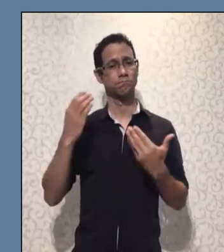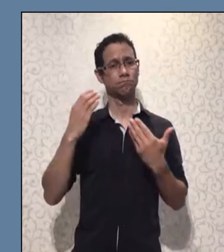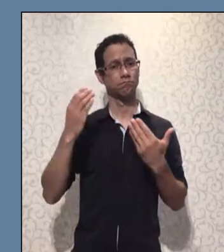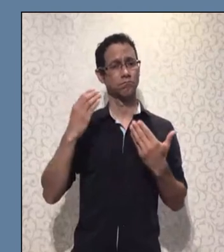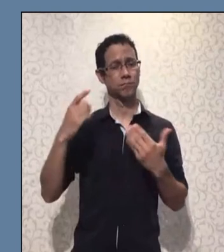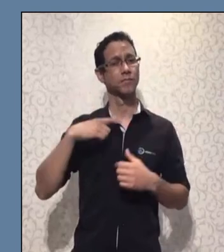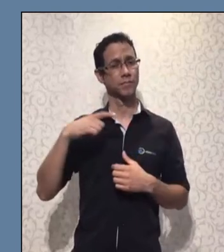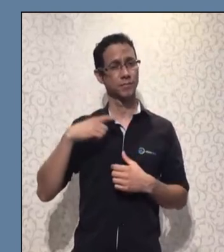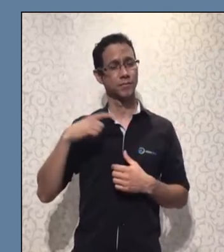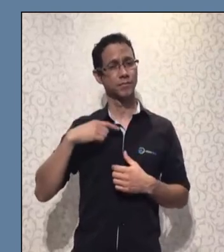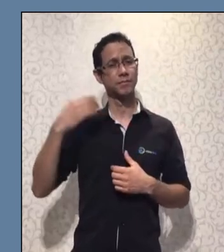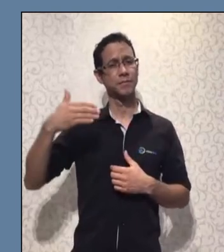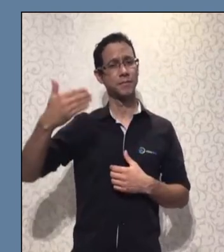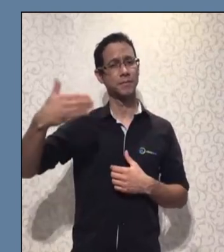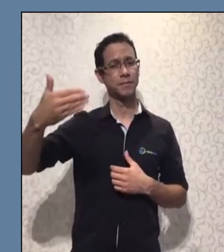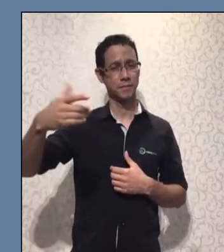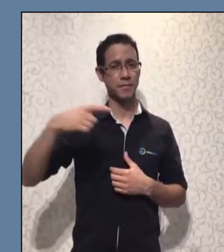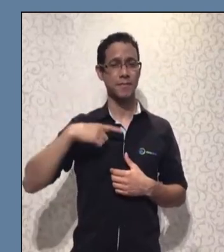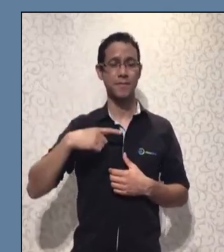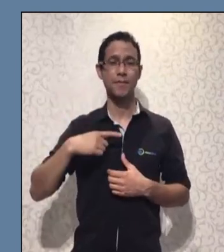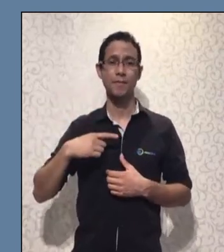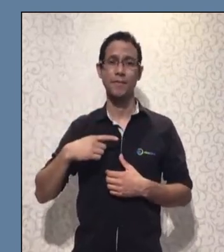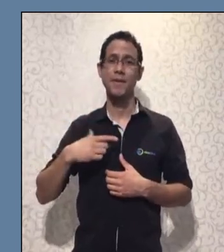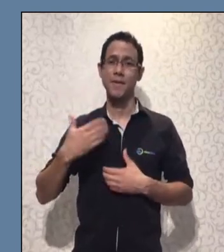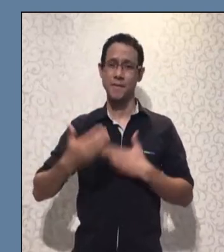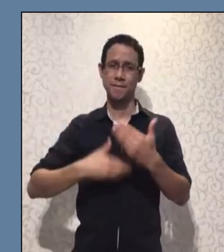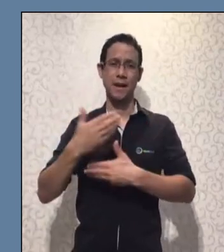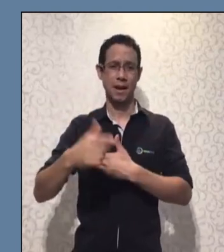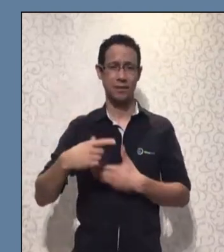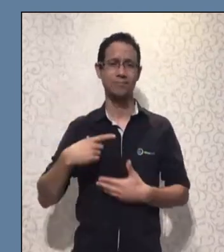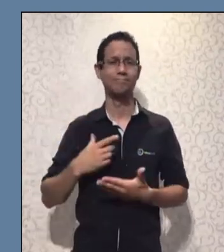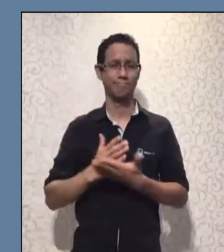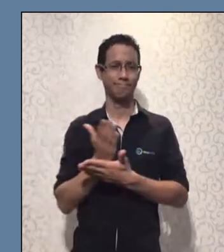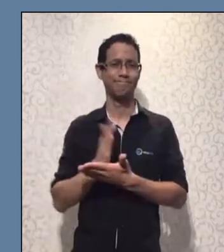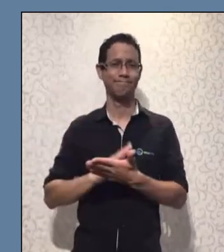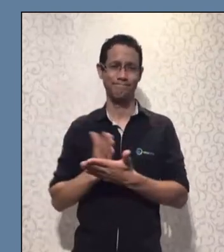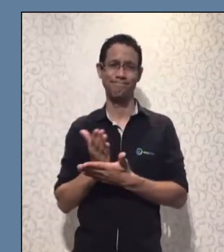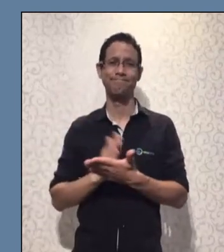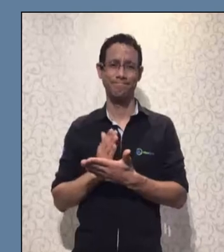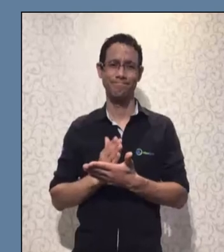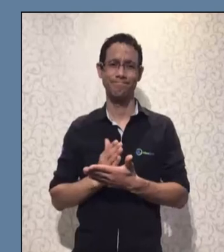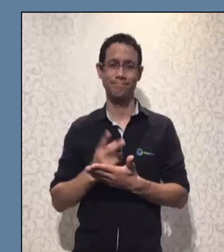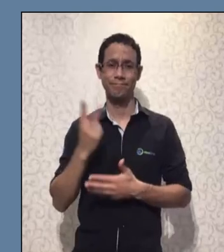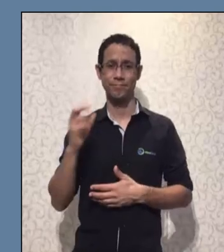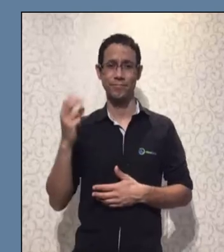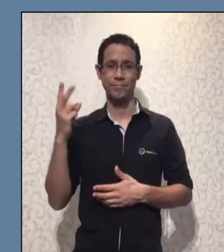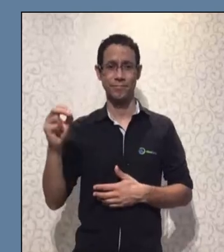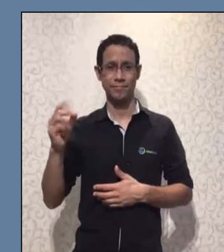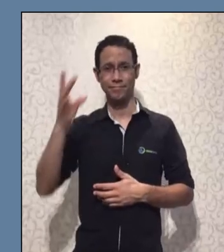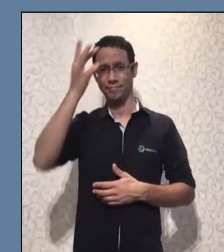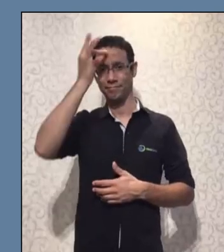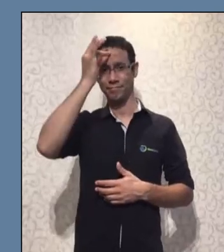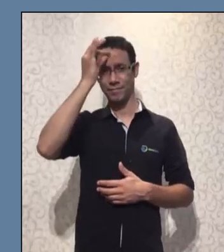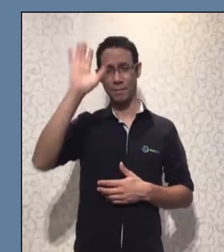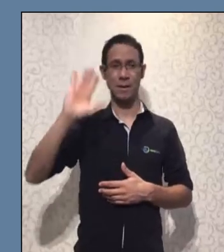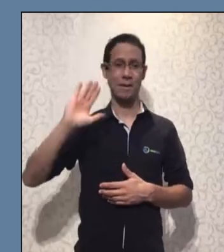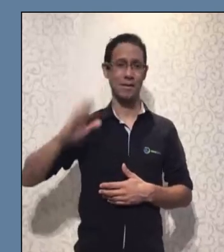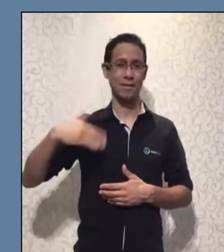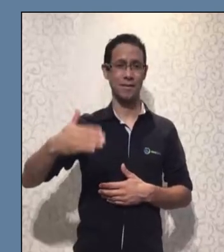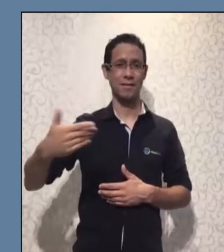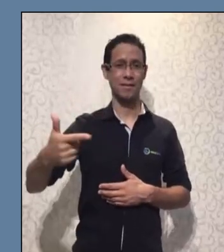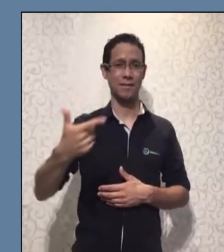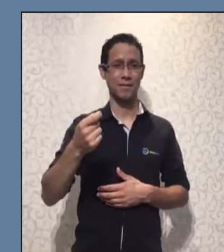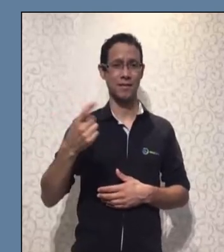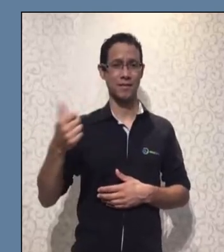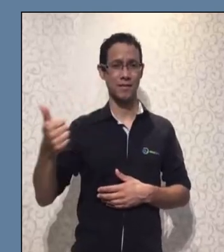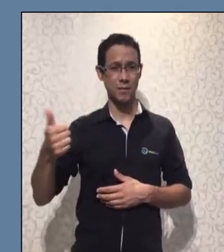acho que nós ainda vamos amargar algum tempo. 2020 ficará na memória, mas eu acho que os anos que vêm pela frente